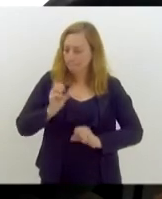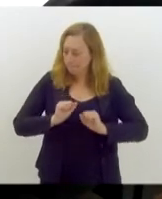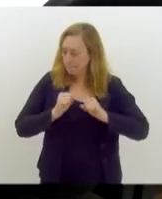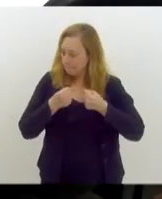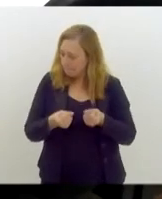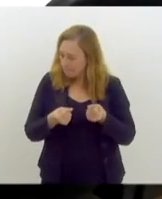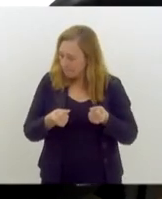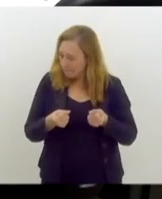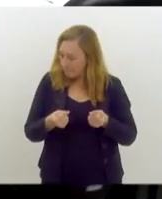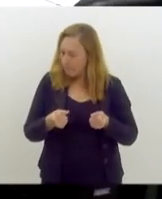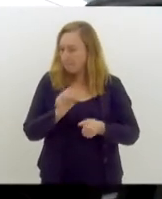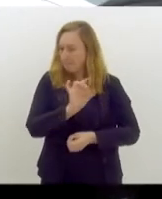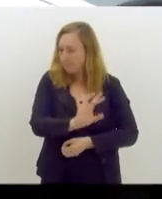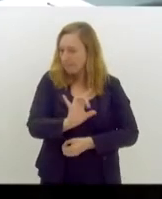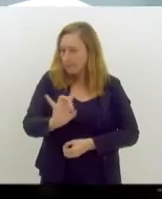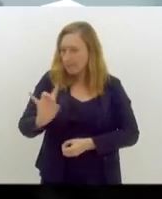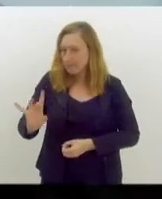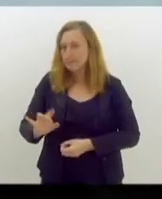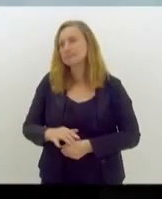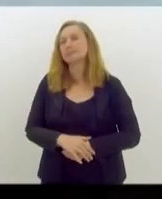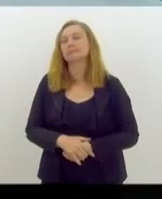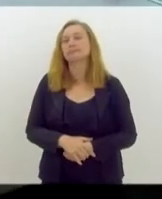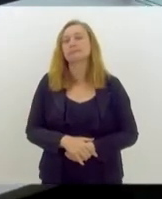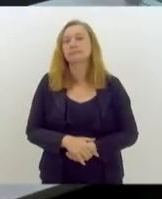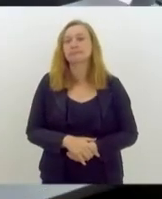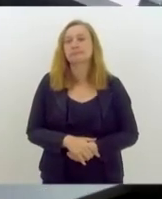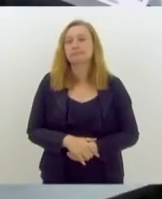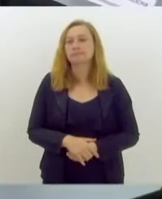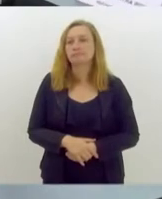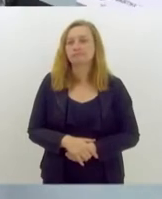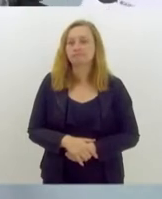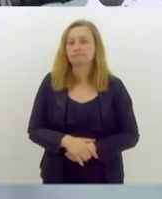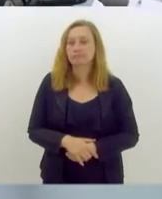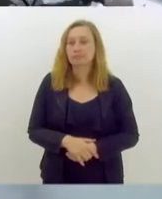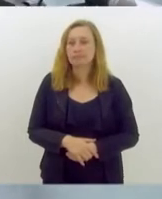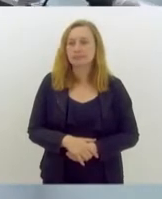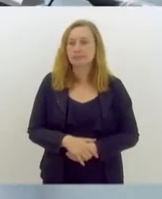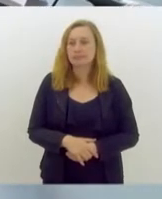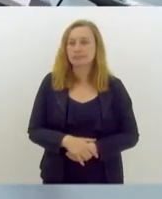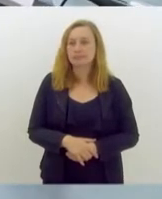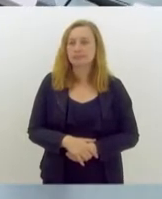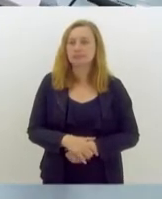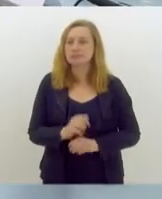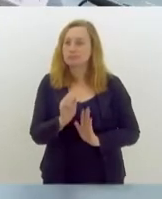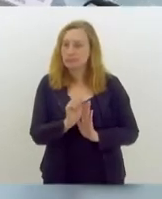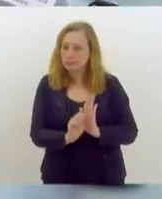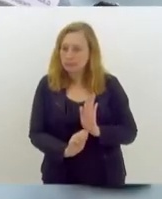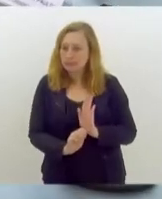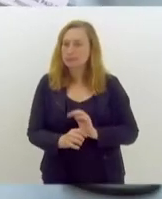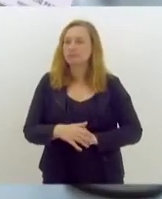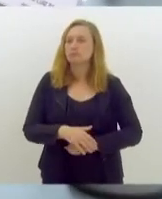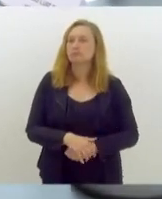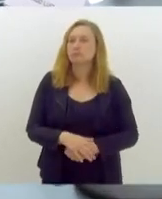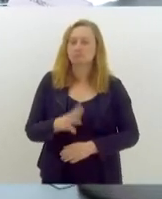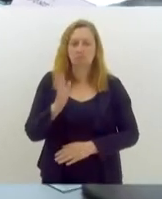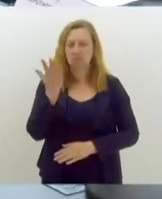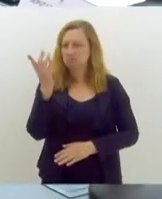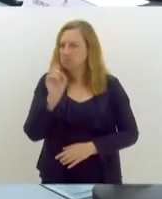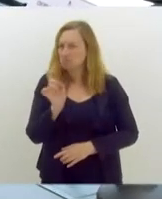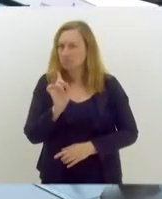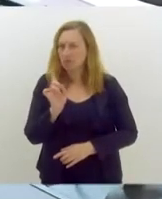de sistematização feito através desse relatório ainda não li